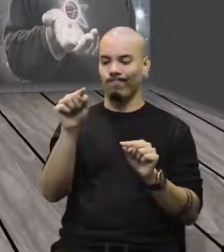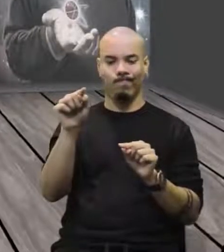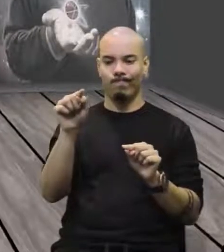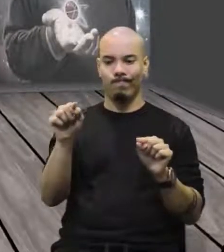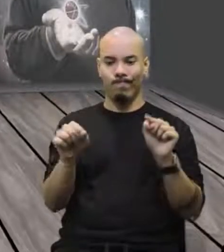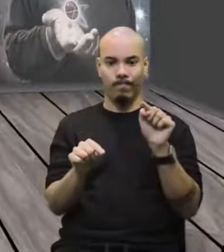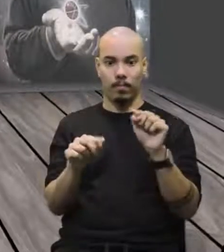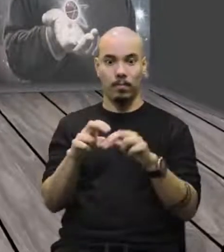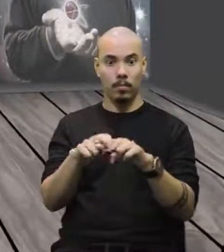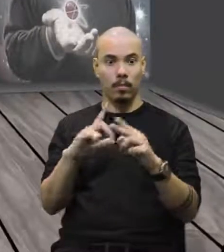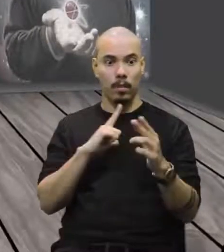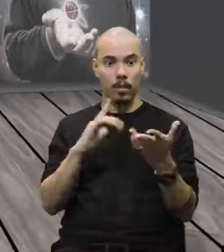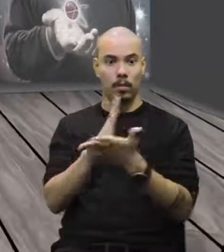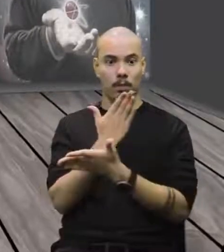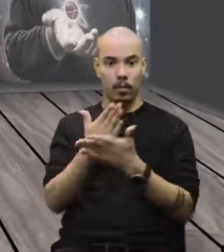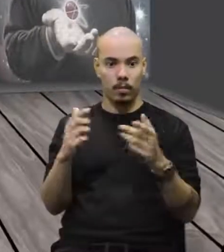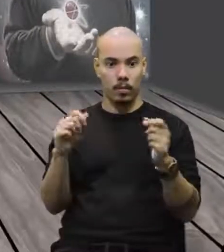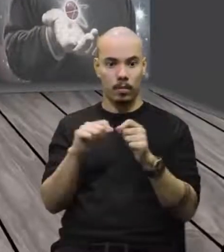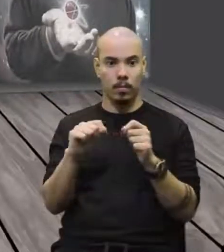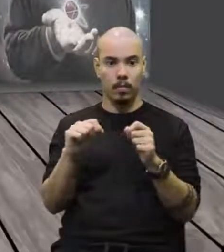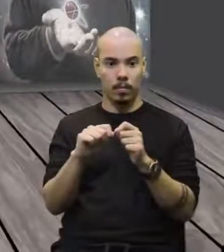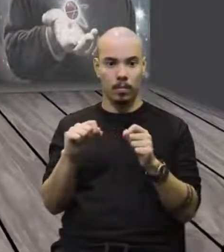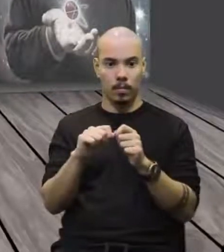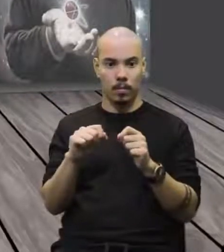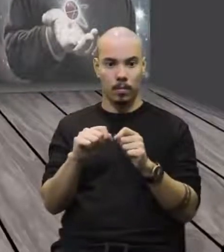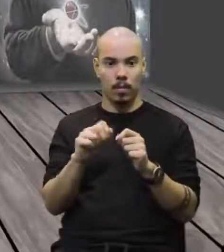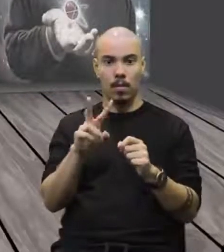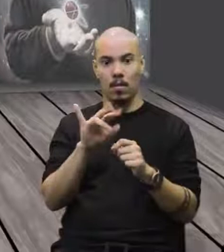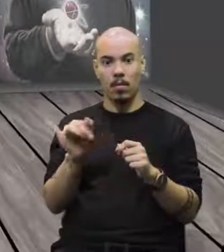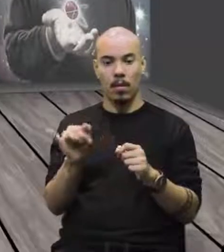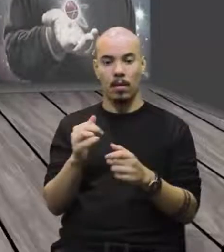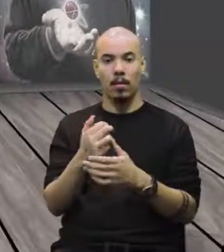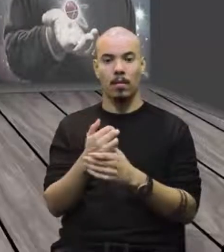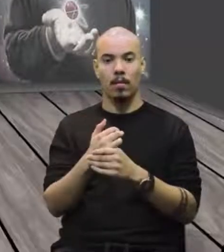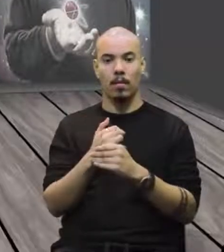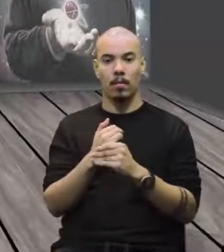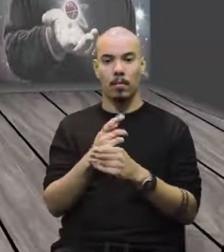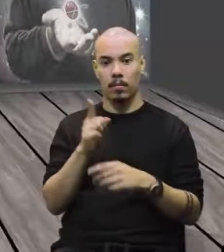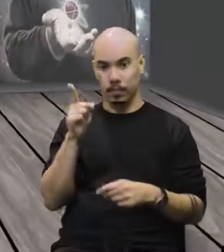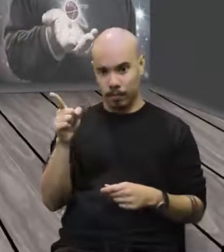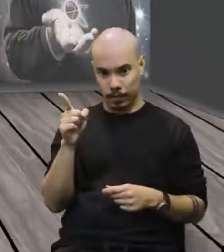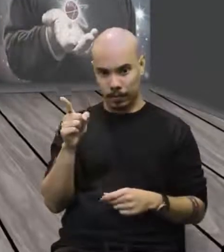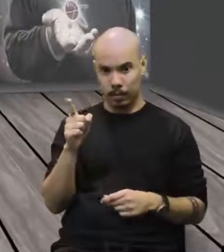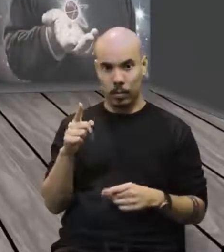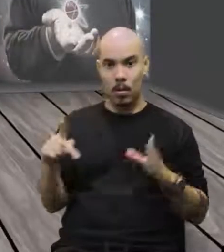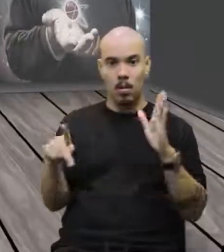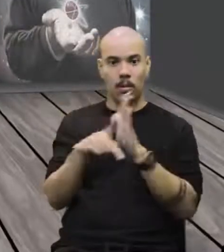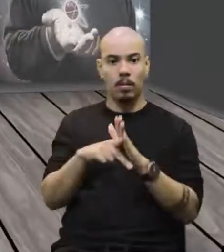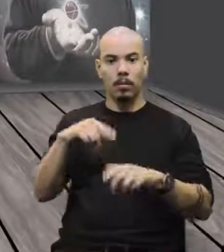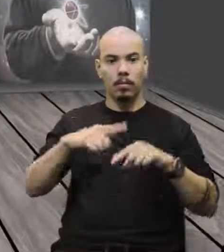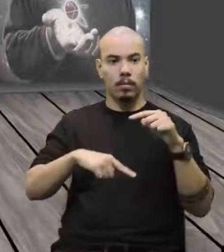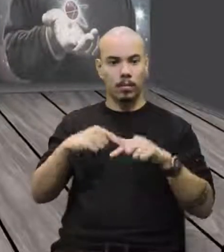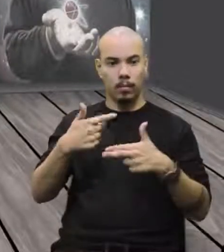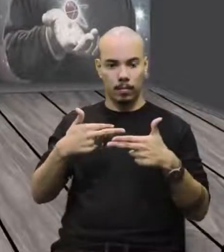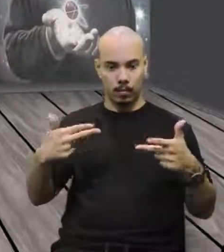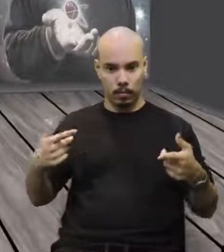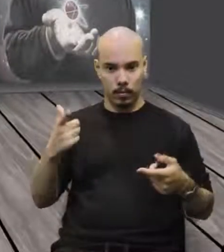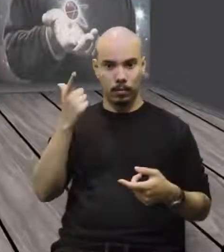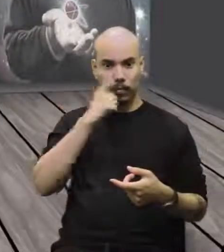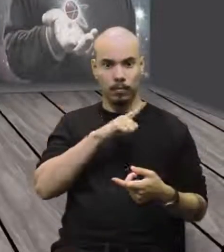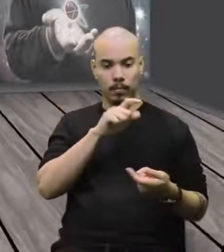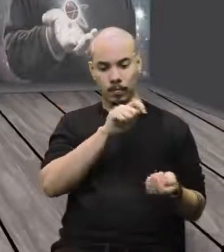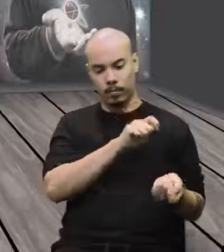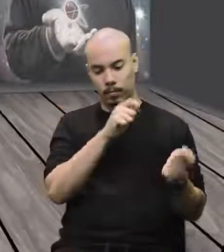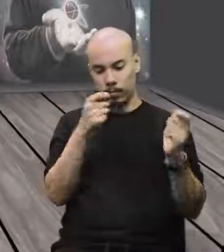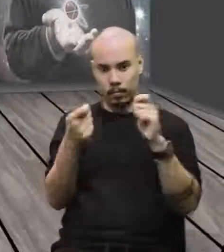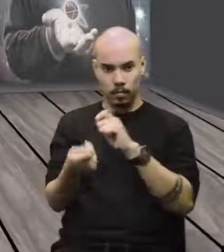Então, tem aparelhos que fazem o quê? Essa inversão. Só fazer isso, né? Em vez de ficar fazendo isso, o próprio aparelho tem um inversor, né? Ele